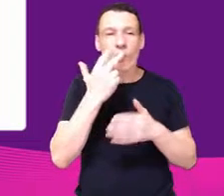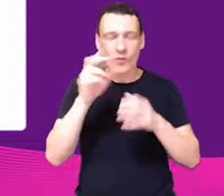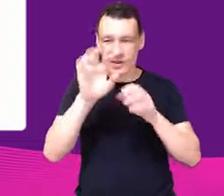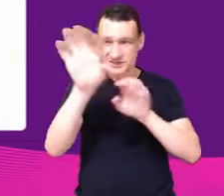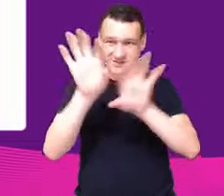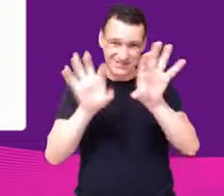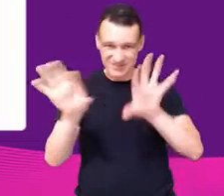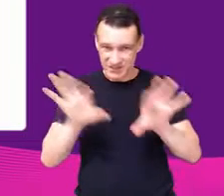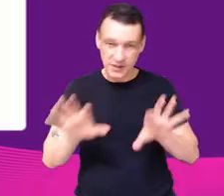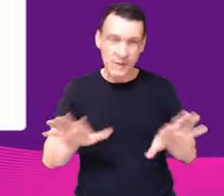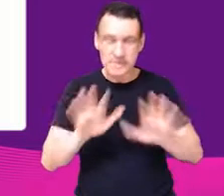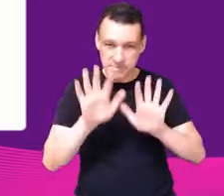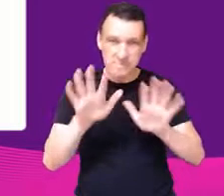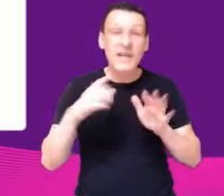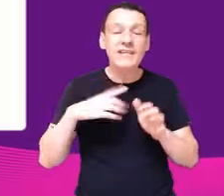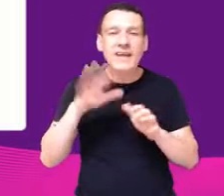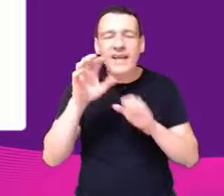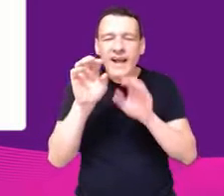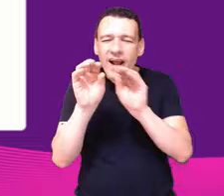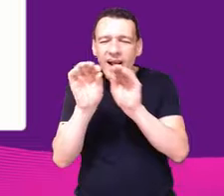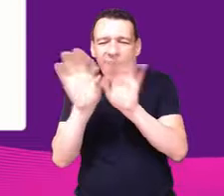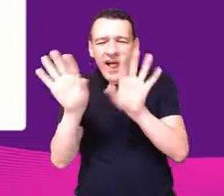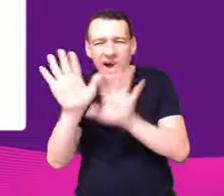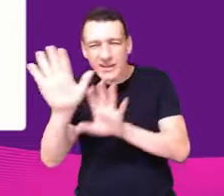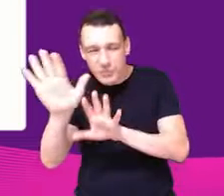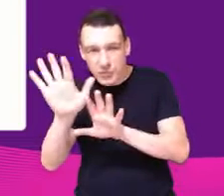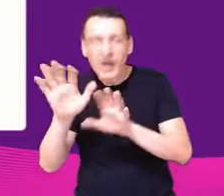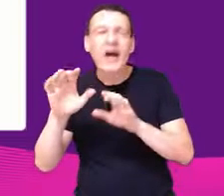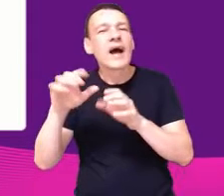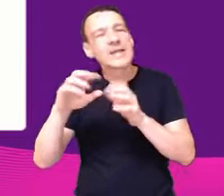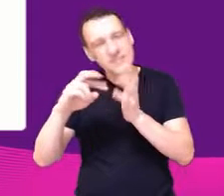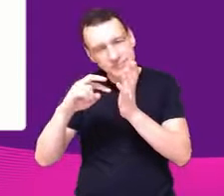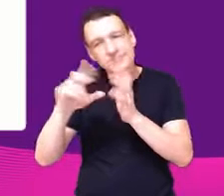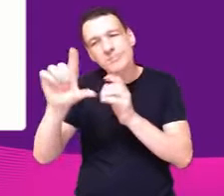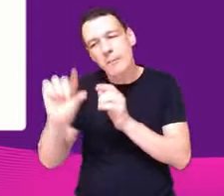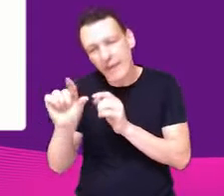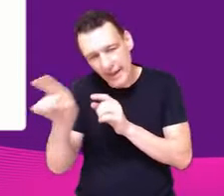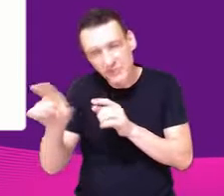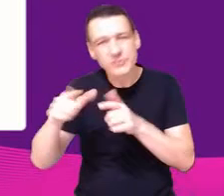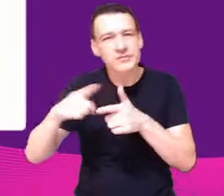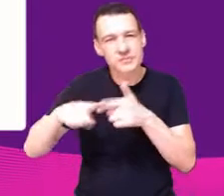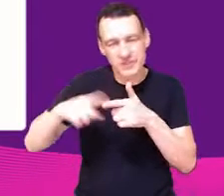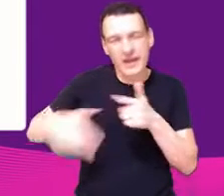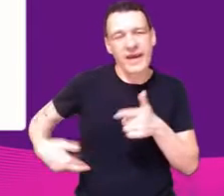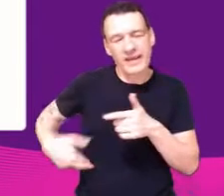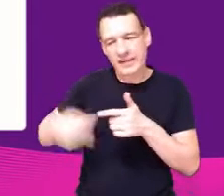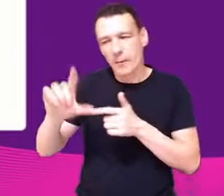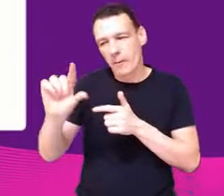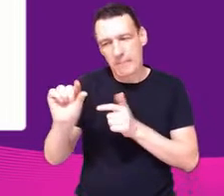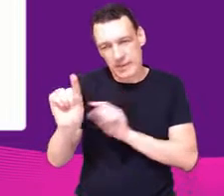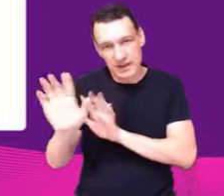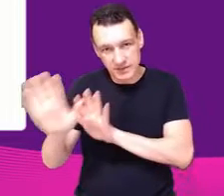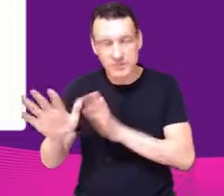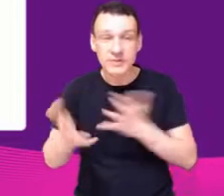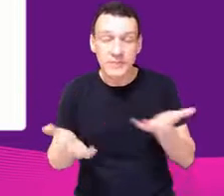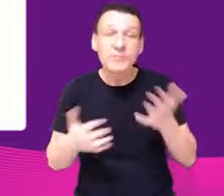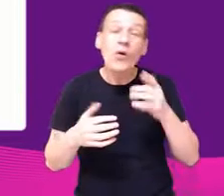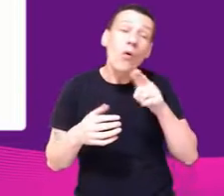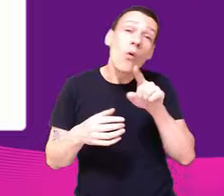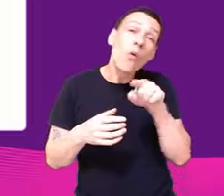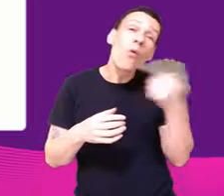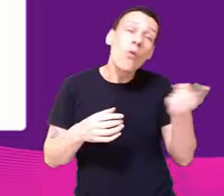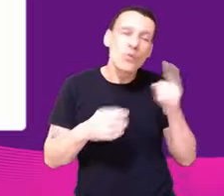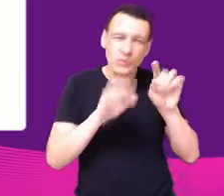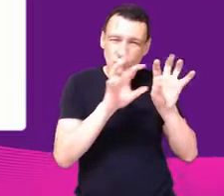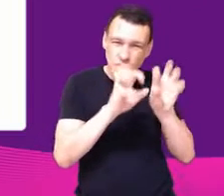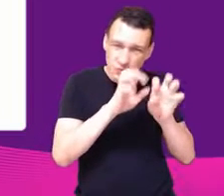claras a menor prevalência de doenças renais e de cores mais escuras a maior